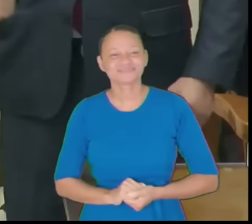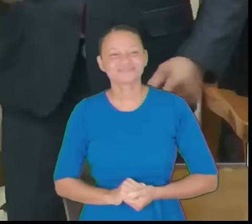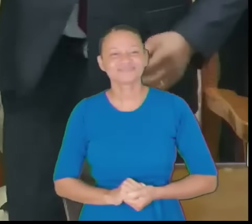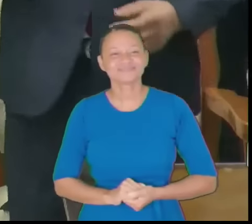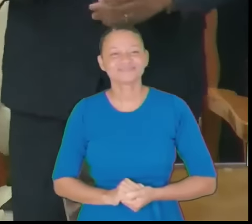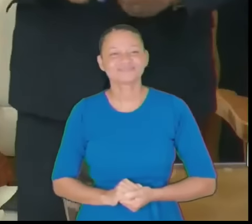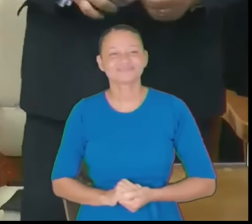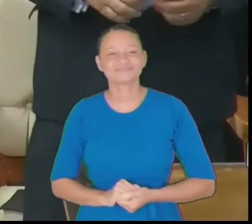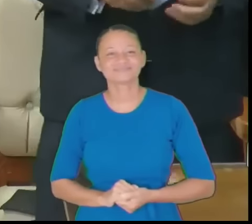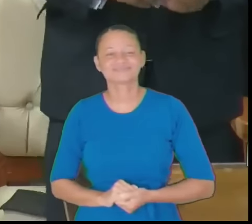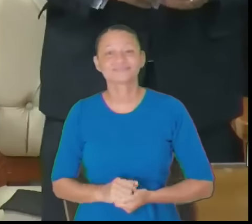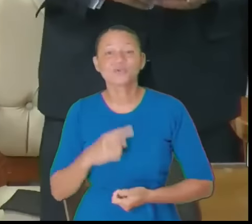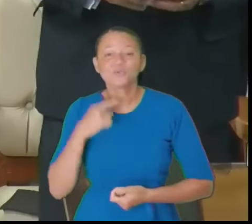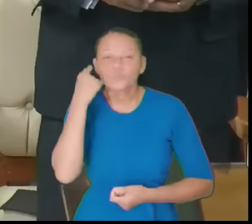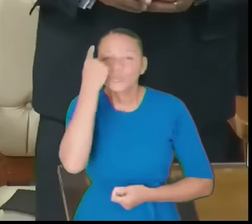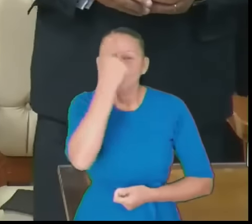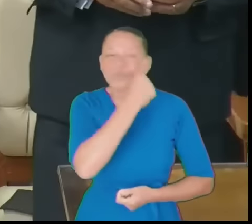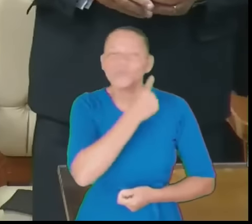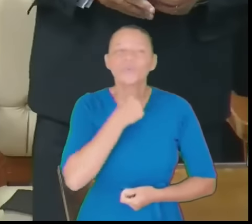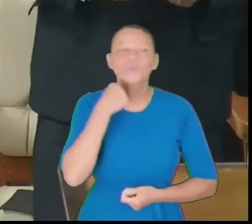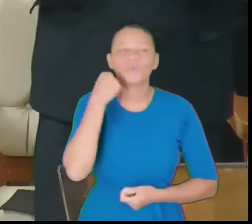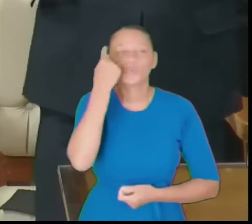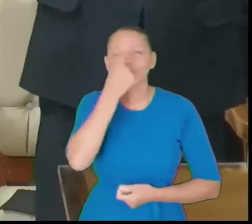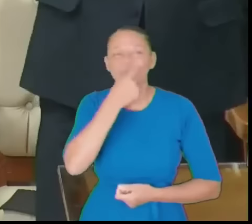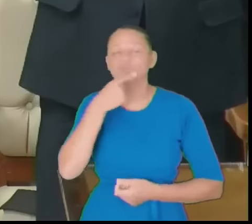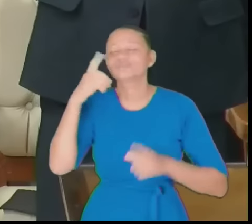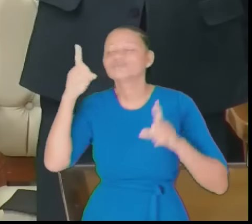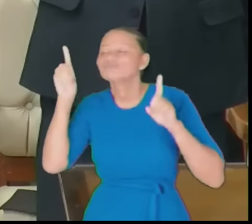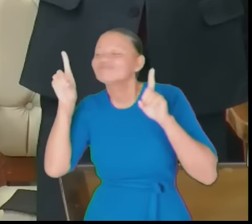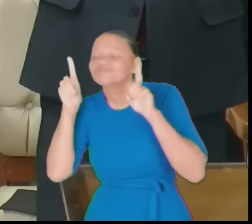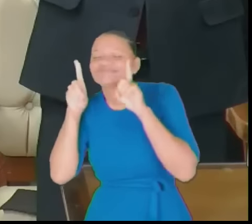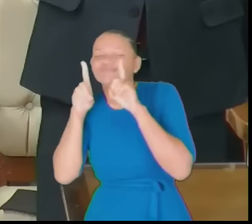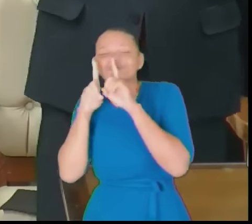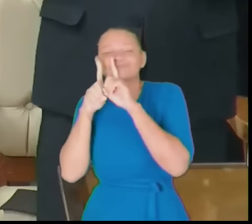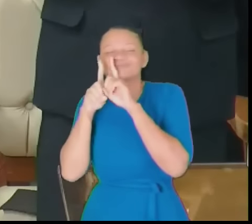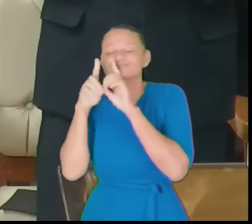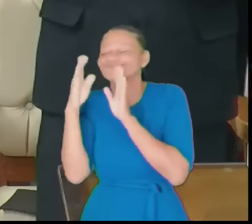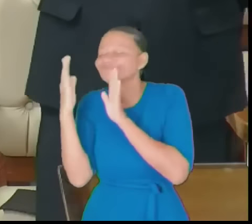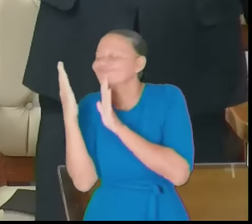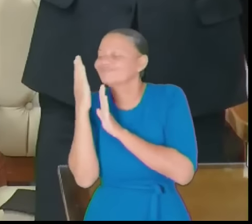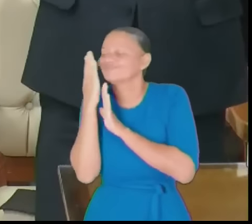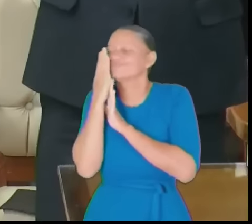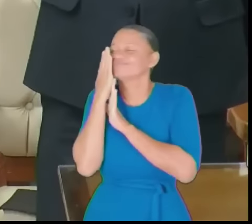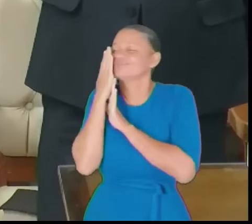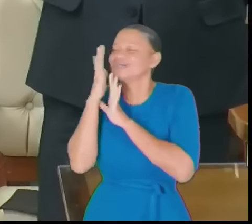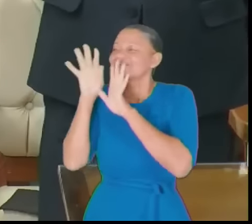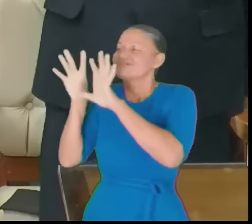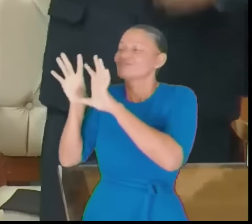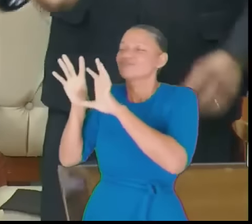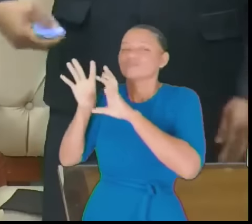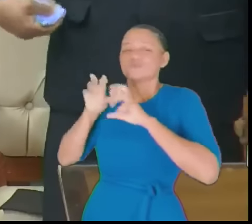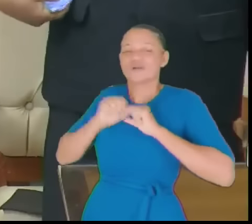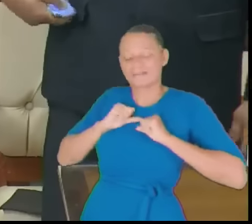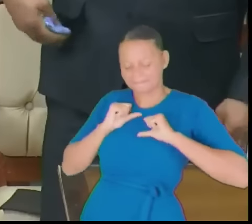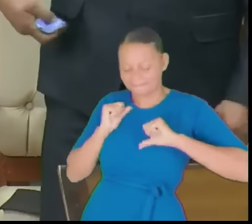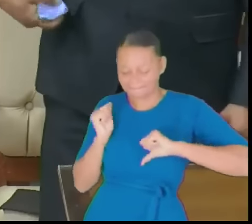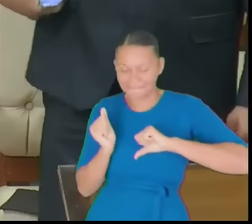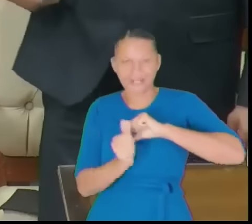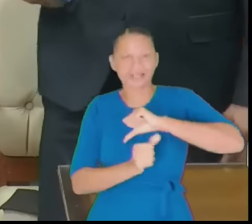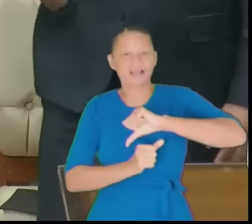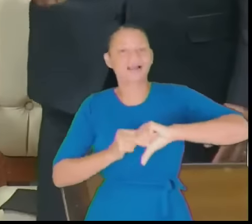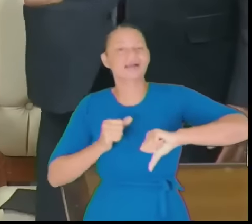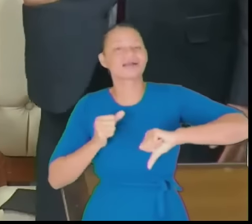Bote sua cara bem pertinho de Jesus. E você vai ser transformado,